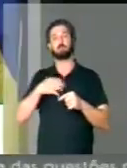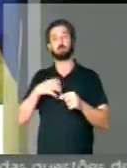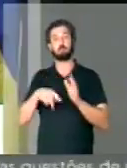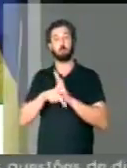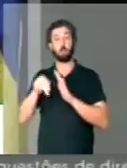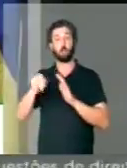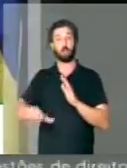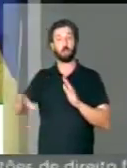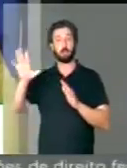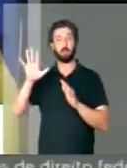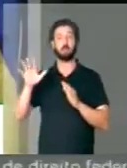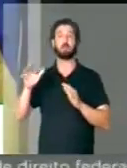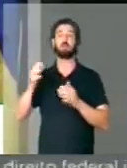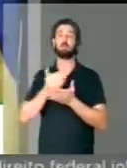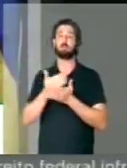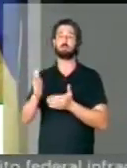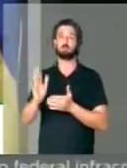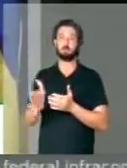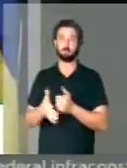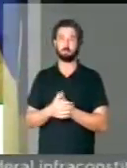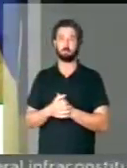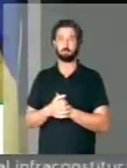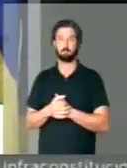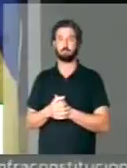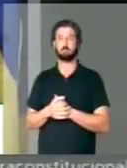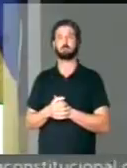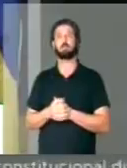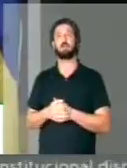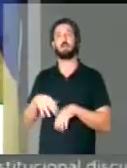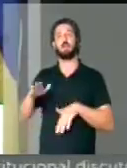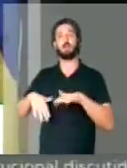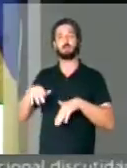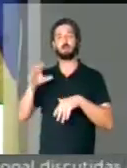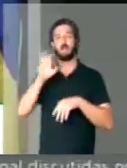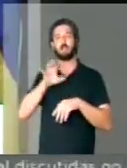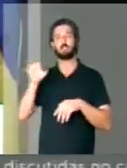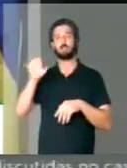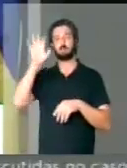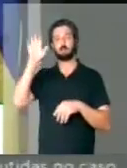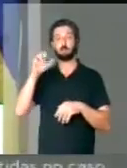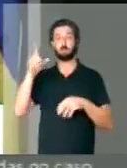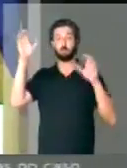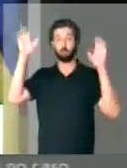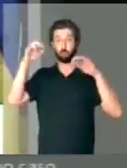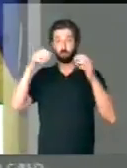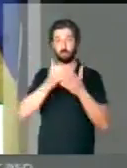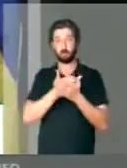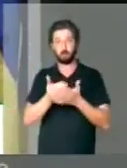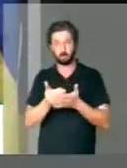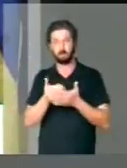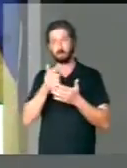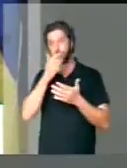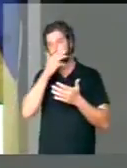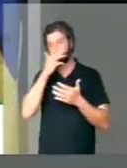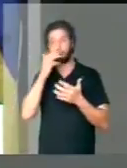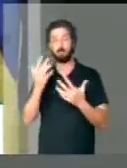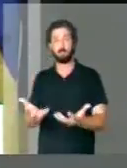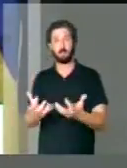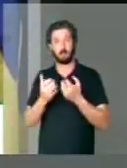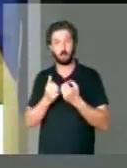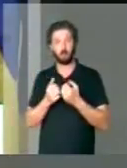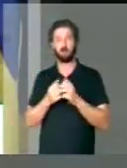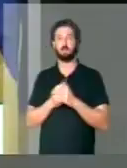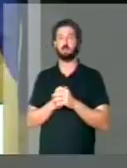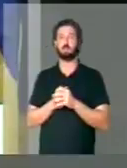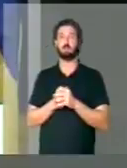nosso Nordeste, que já começa a ter aí em algumas regiões chuvas para acolher,